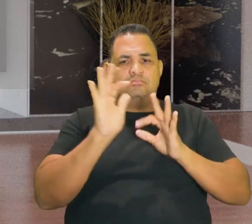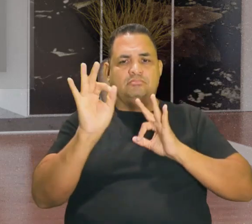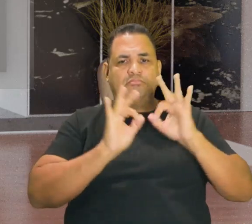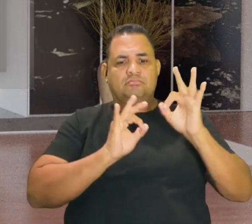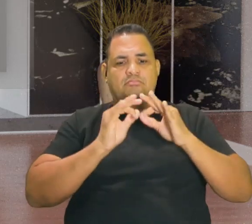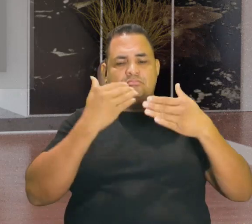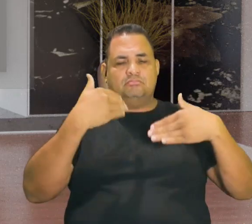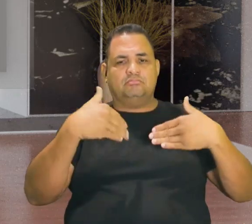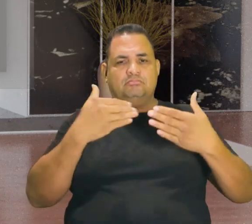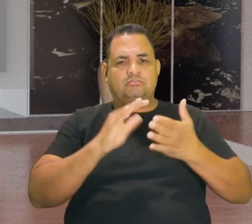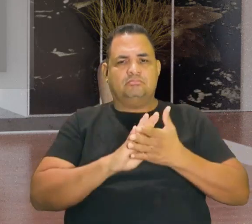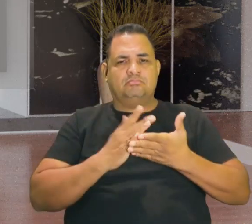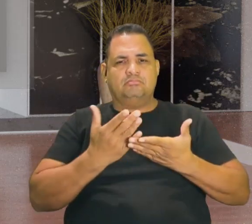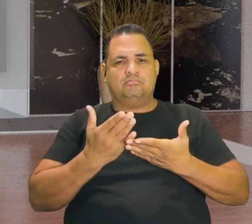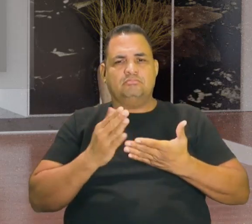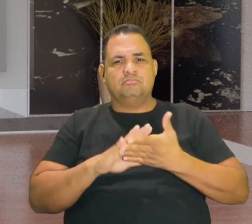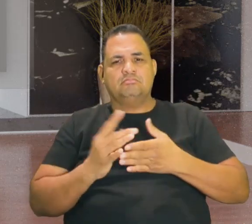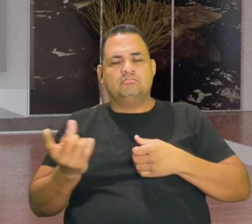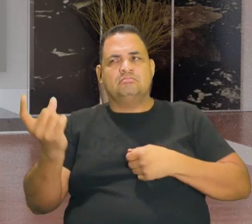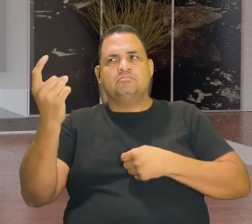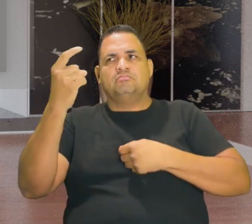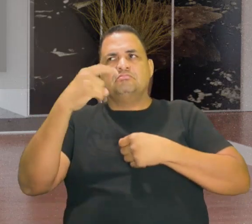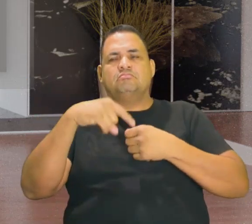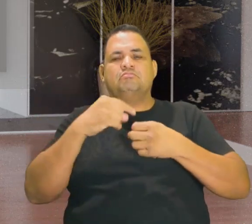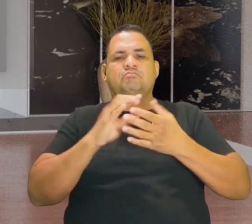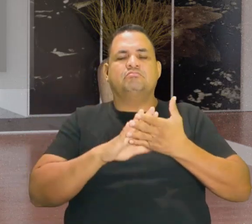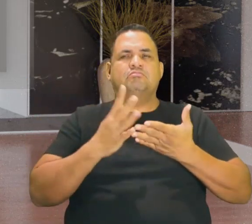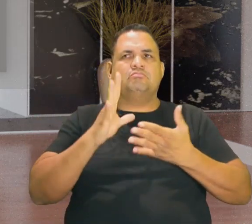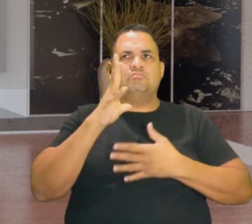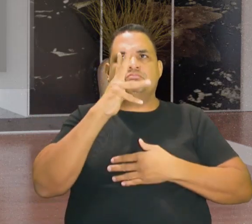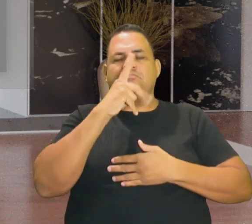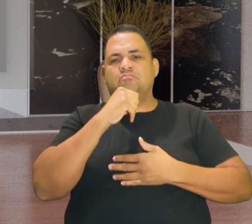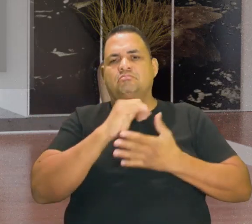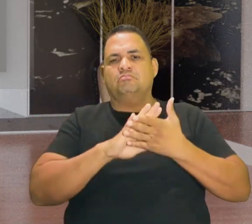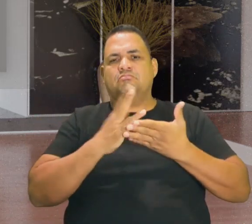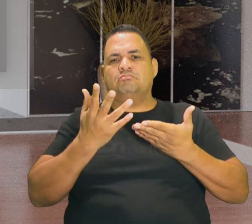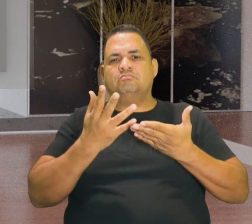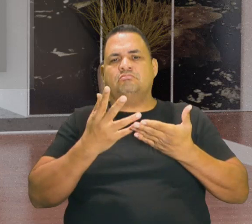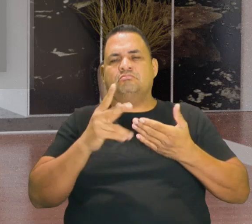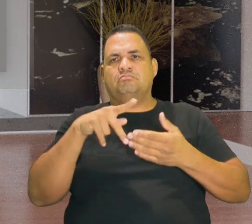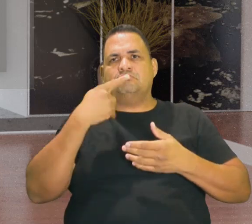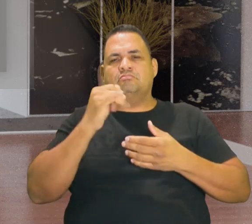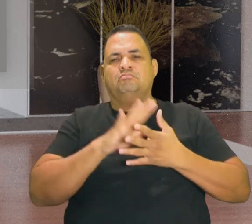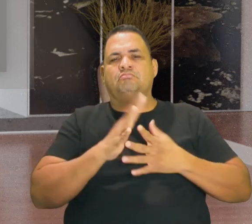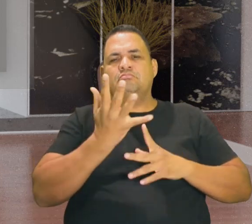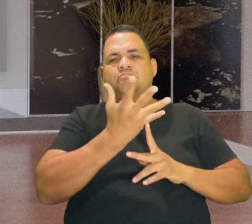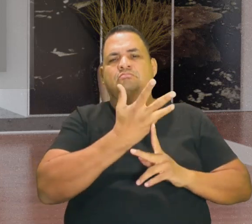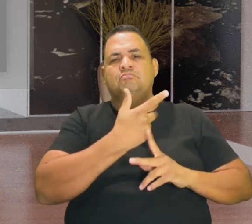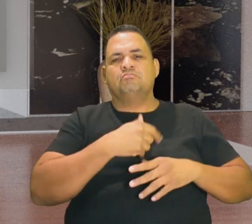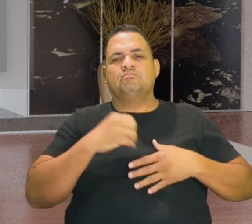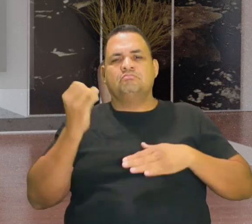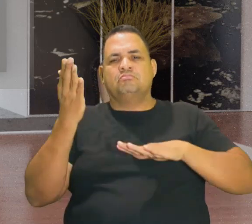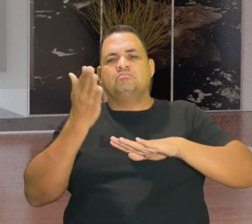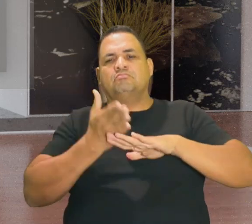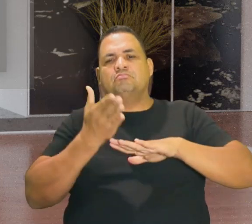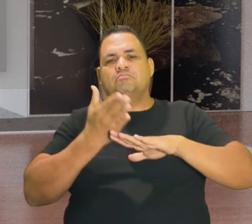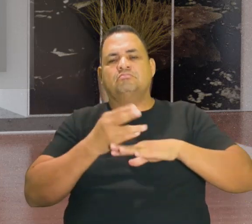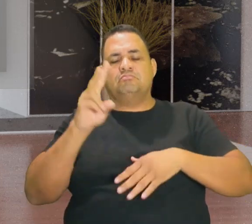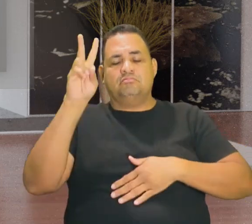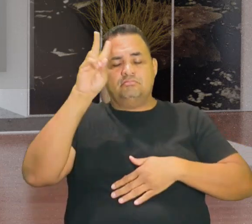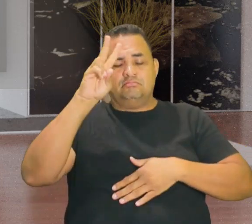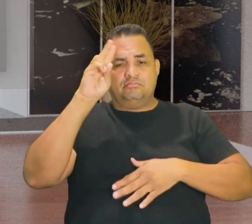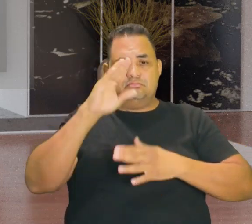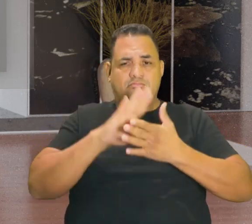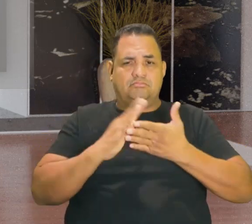todos os assuntos né às vezes demora voltar aquele assunto por exemplo sobre arte moderna ou arte história